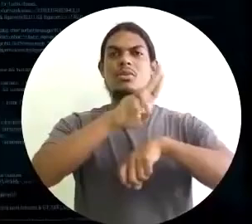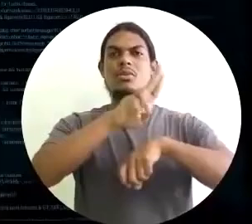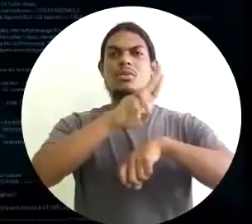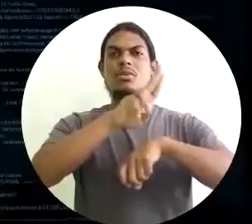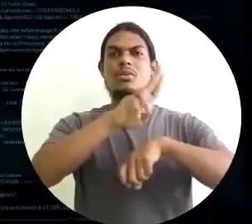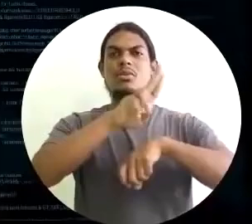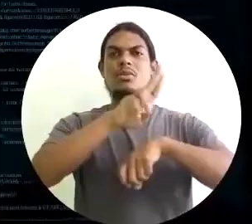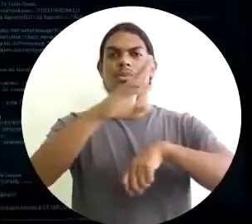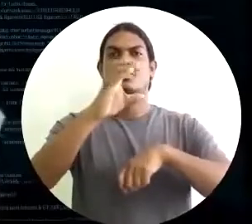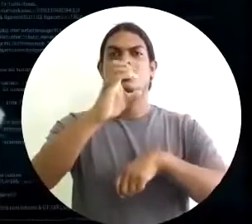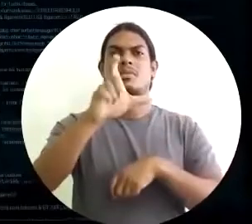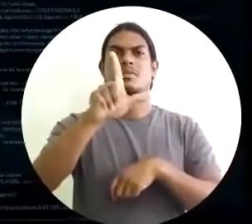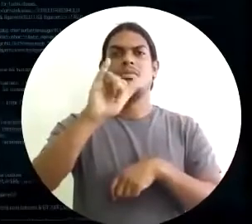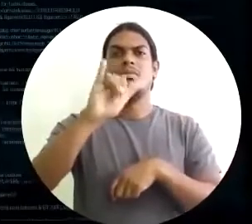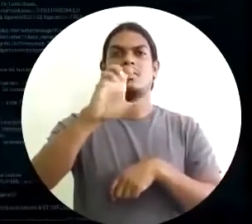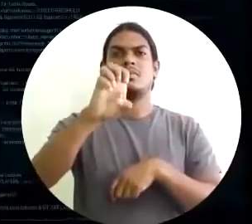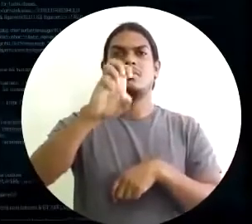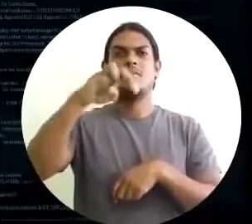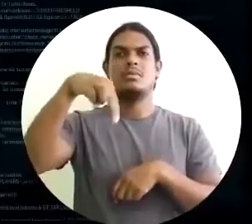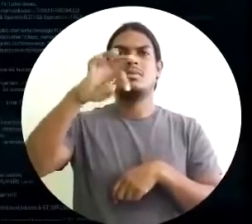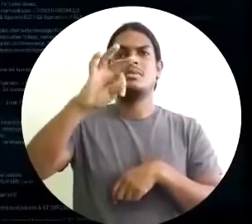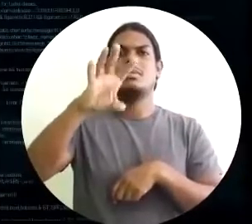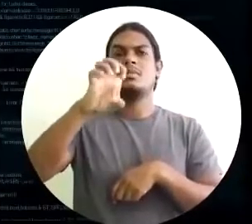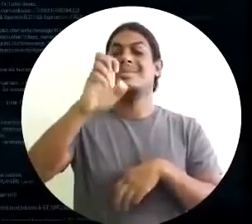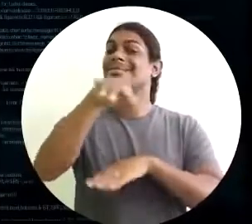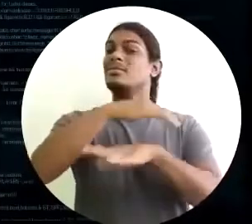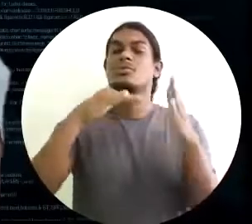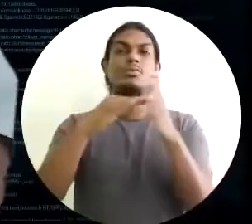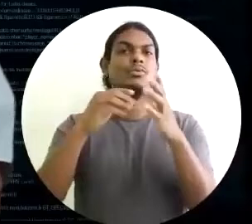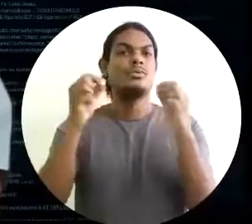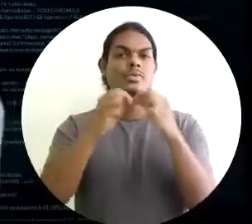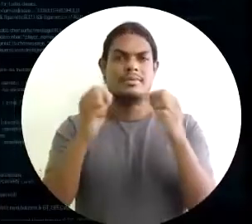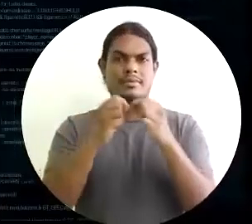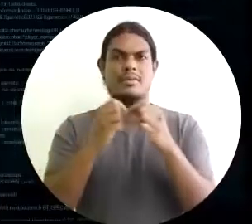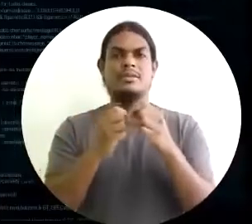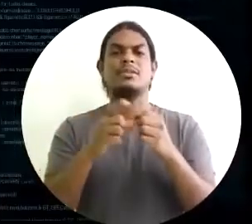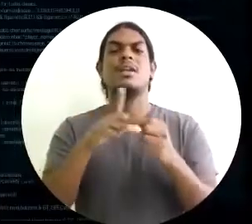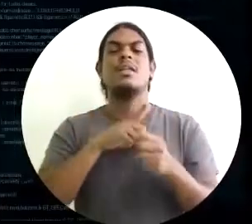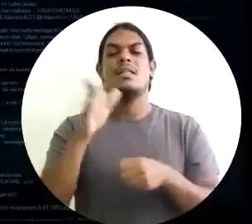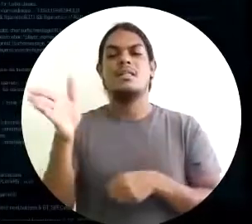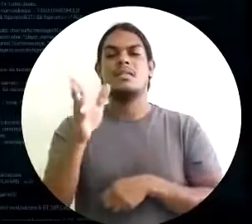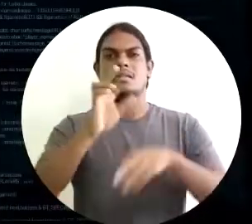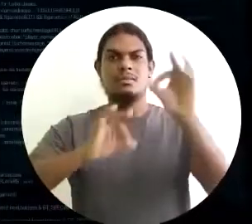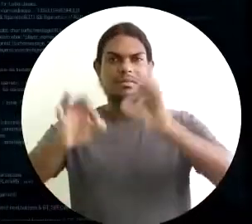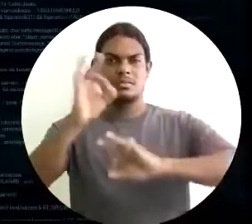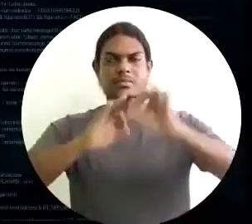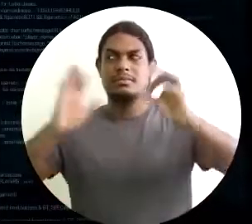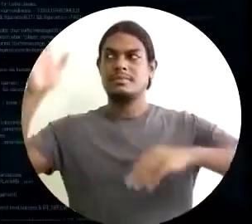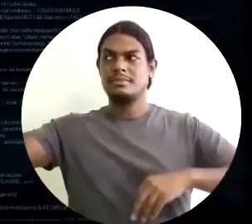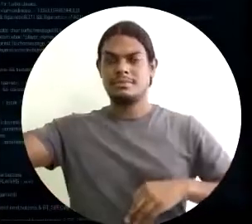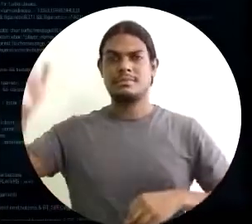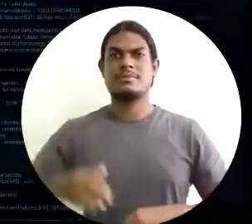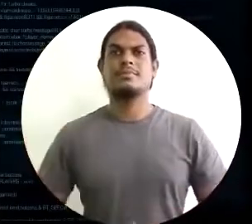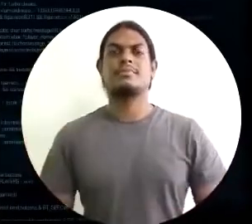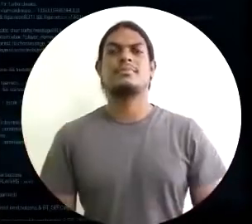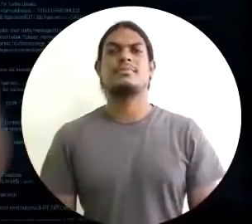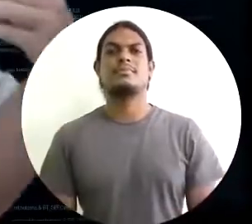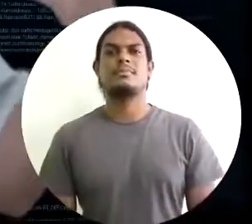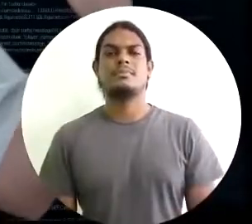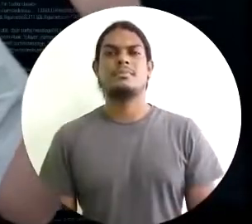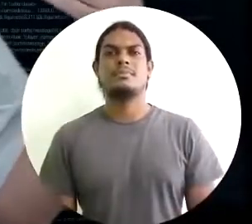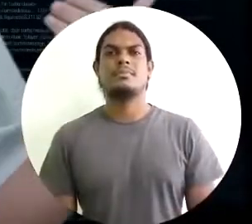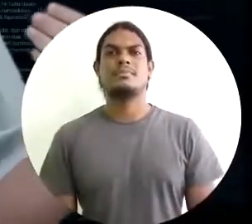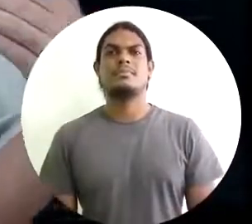youtube.com/EAD Pernambuco. Então, tudo que a gente faz com relação à web segue esse padrão, segue essa